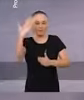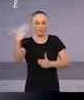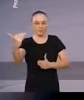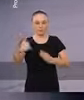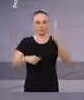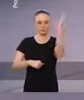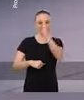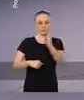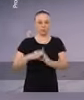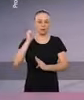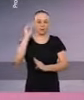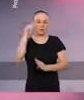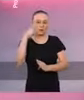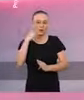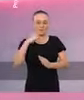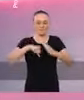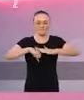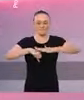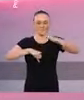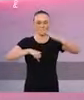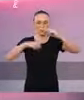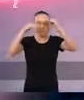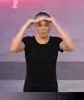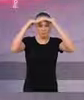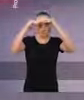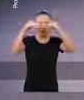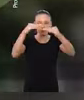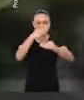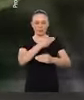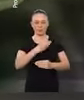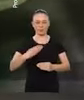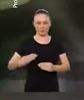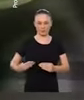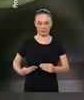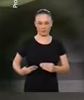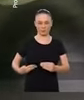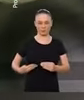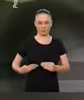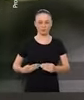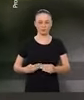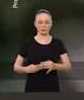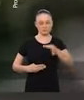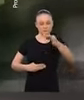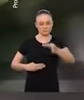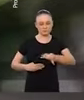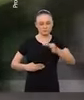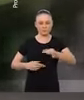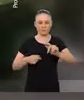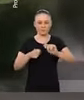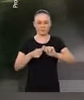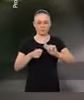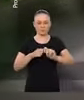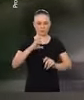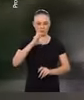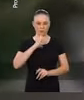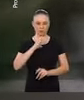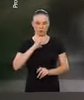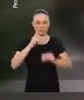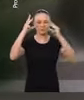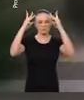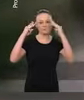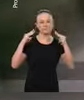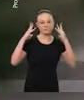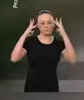Brasil. Um dos senadores mais respeitados da República. Coerência. Sempre trilhando o caminho da ética